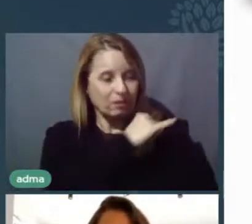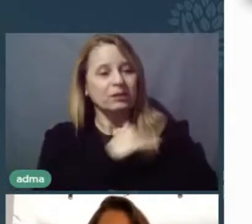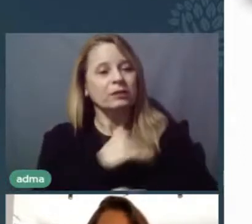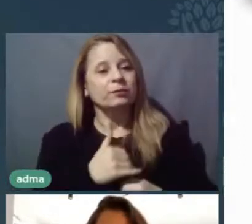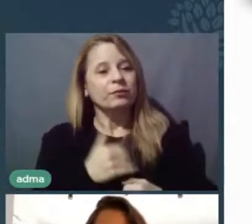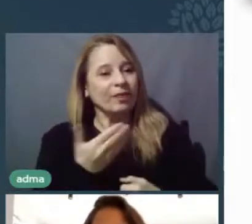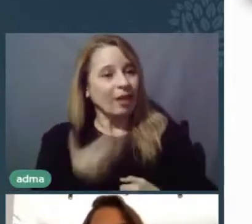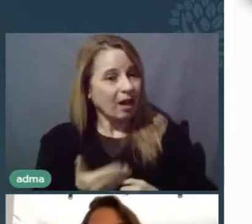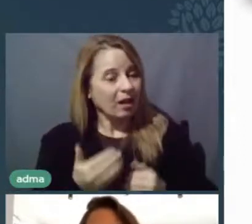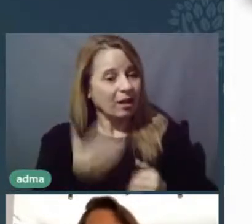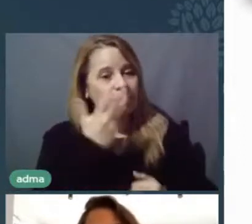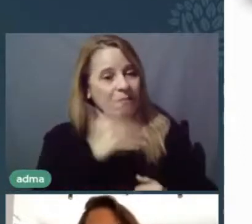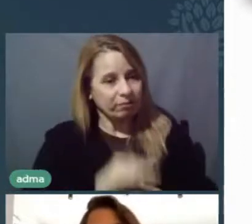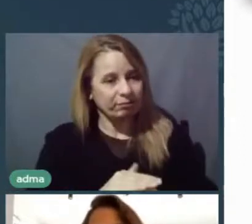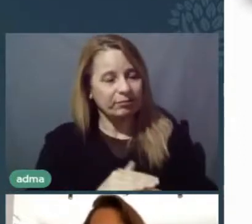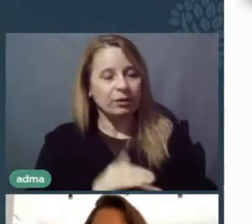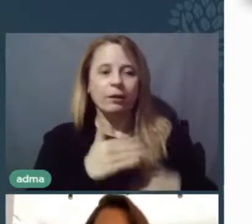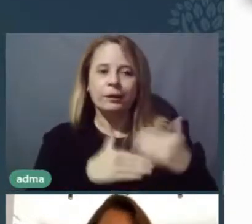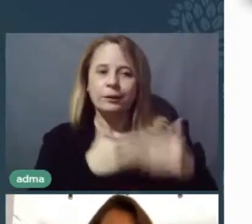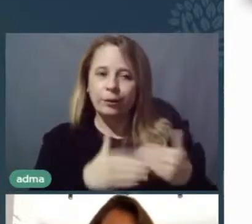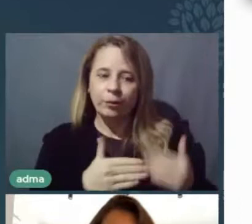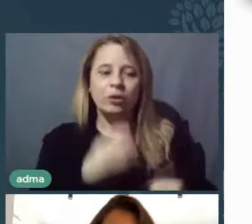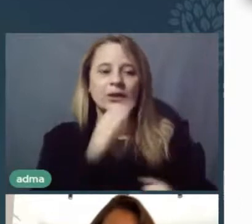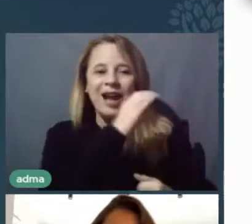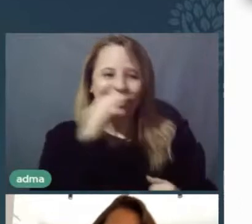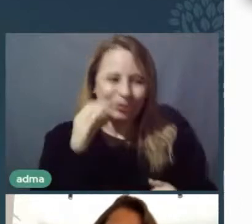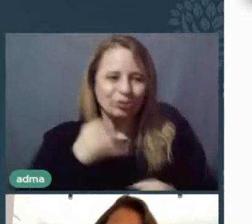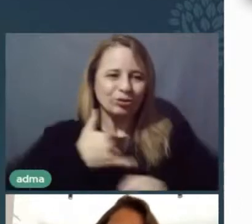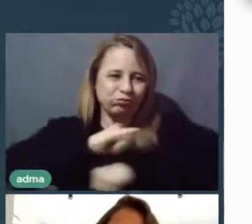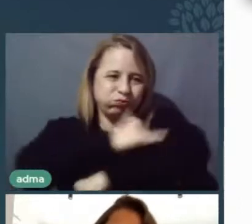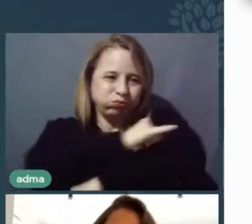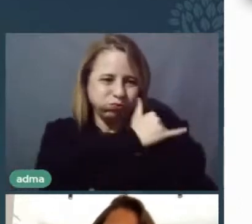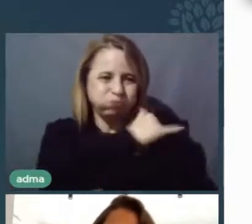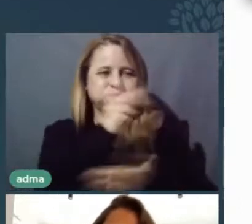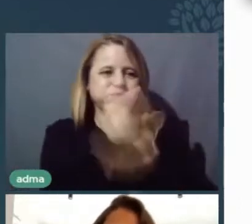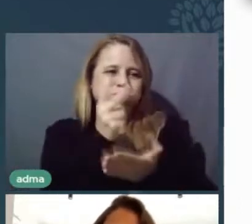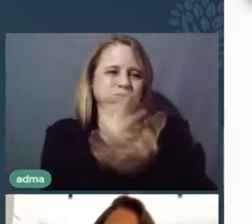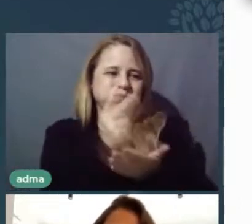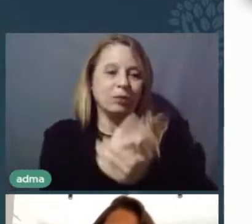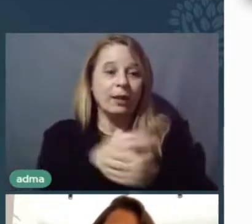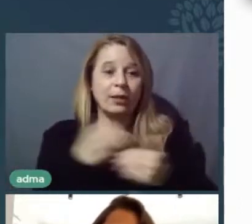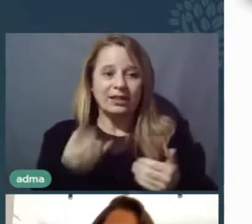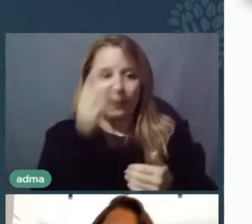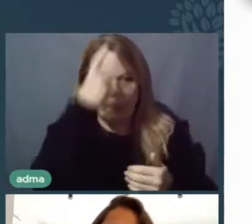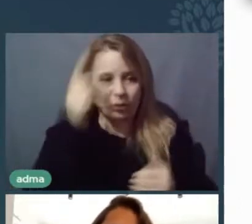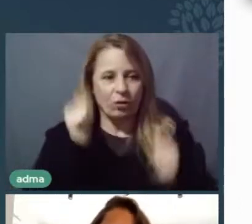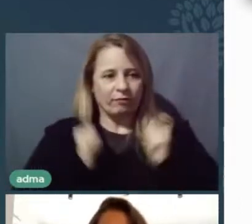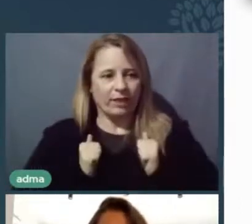nessa primeira infância, elas têm maior chance de serem adultos obesos. Então, o sedentarismo contribui para todas essas